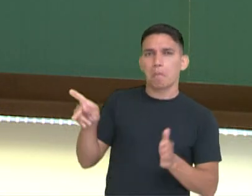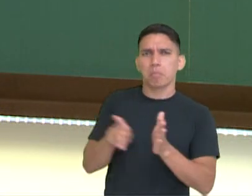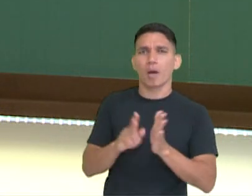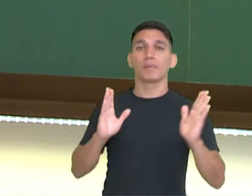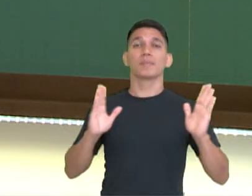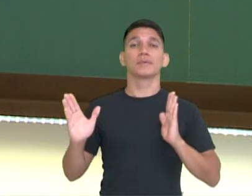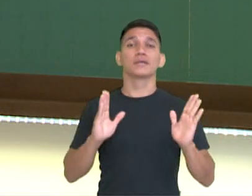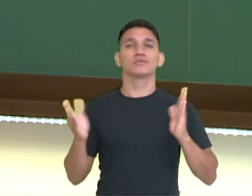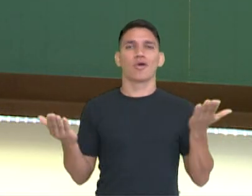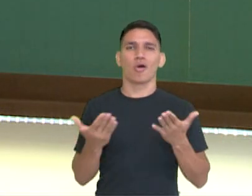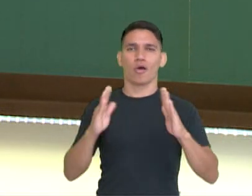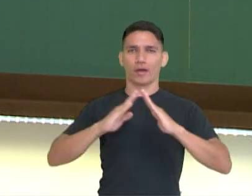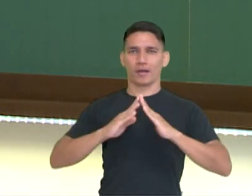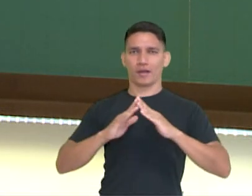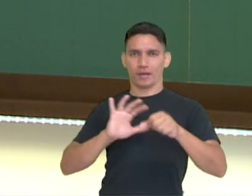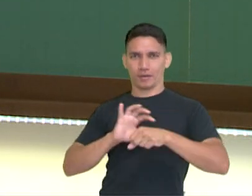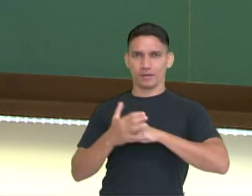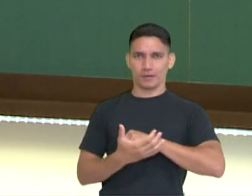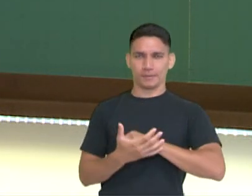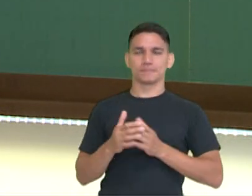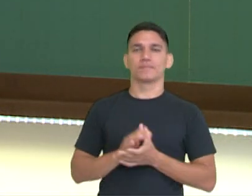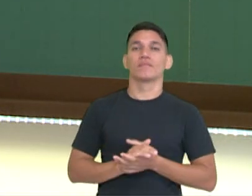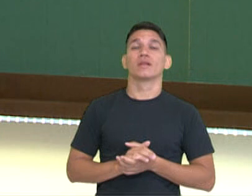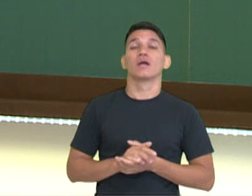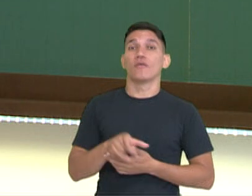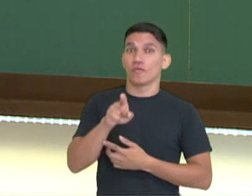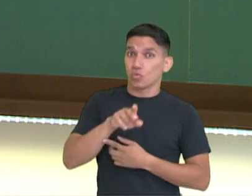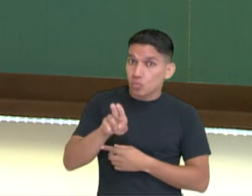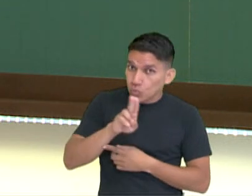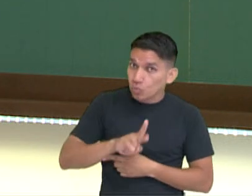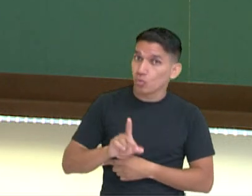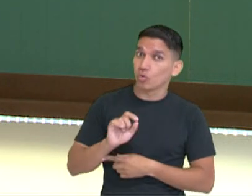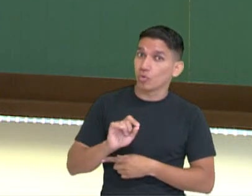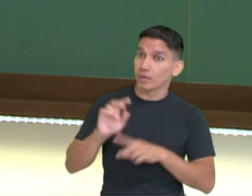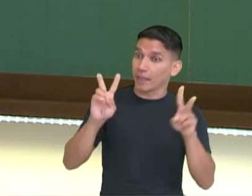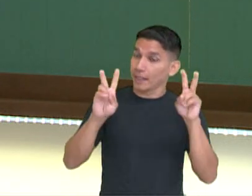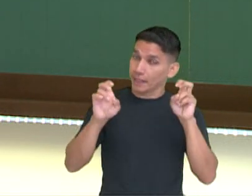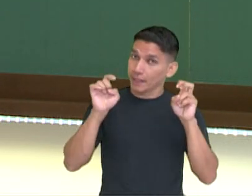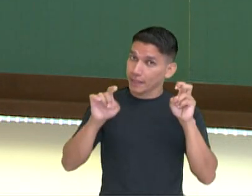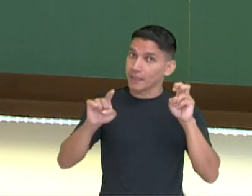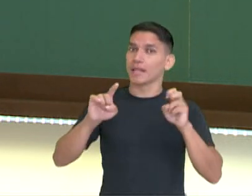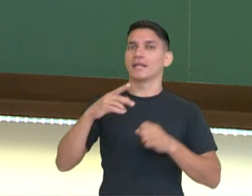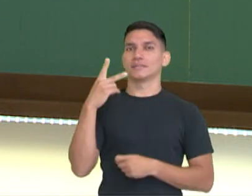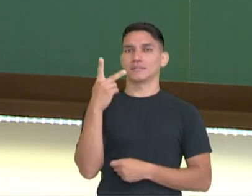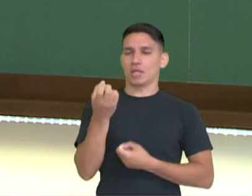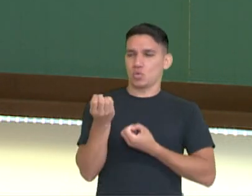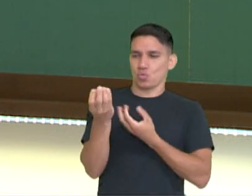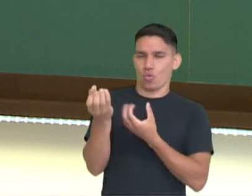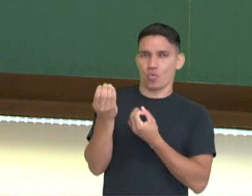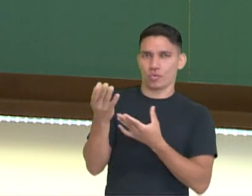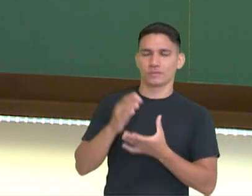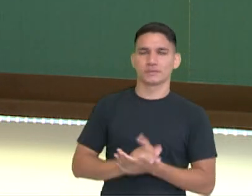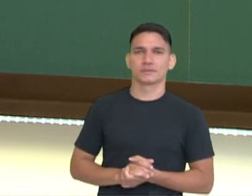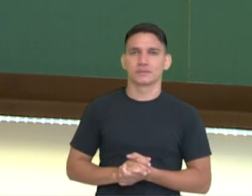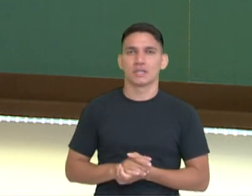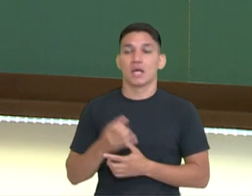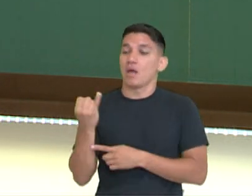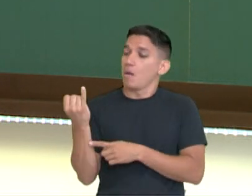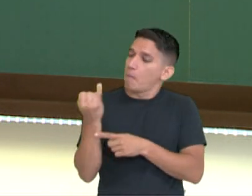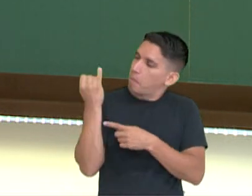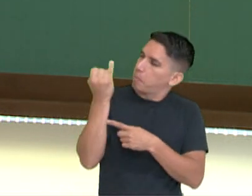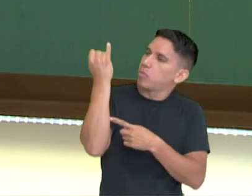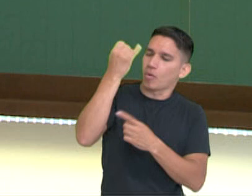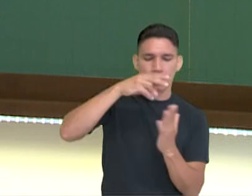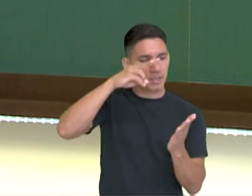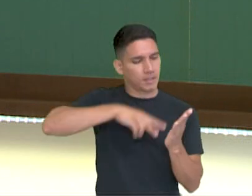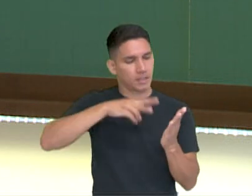quarentena. Esse tome como base vai ser o tema, tá, da sua notícia. A importância da